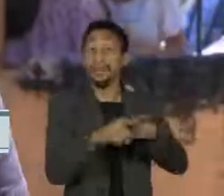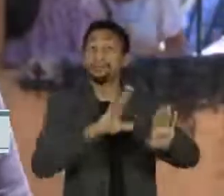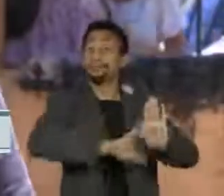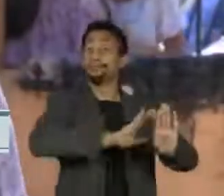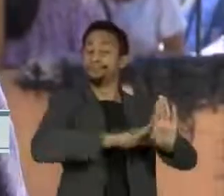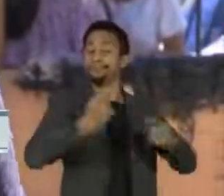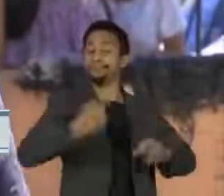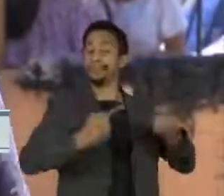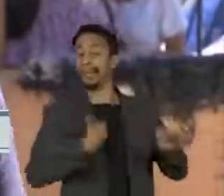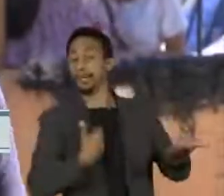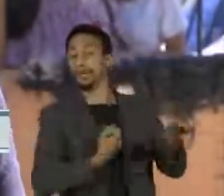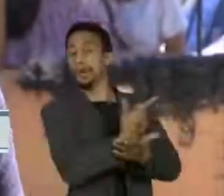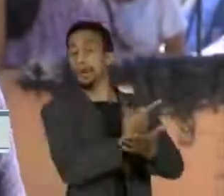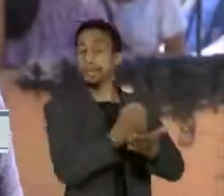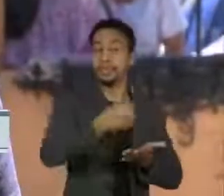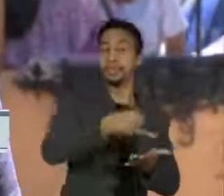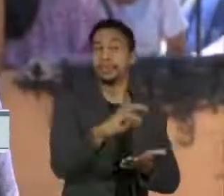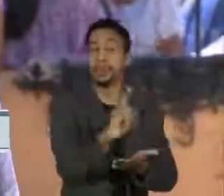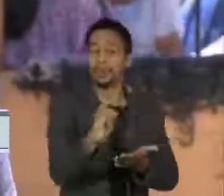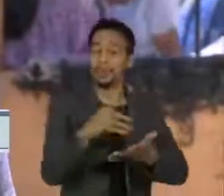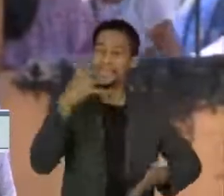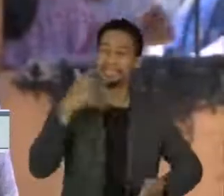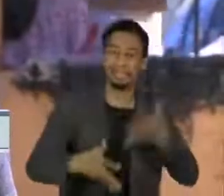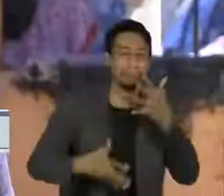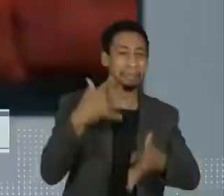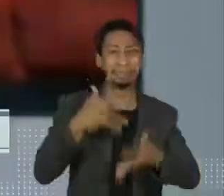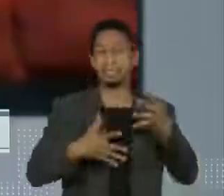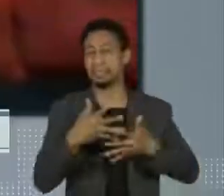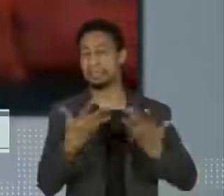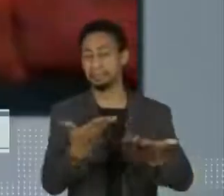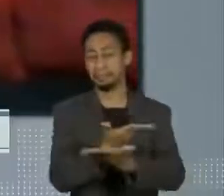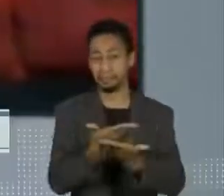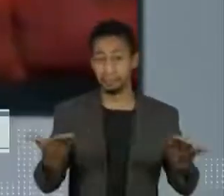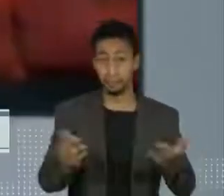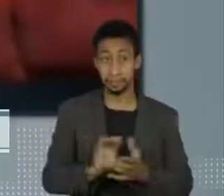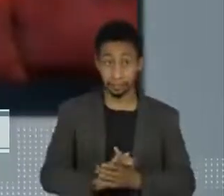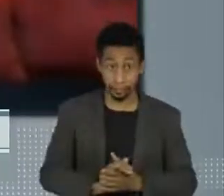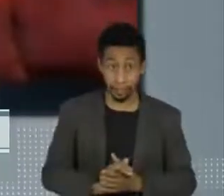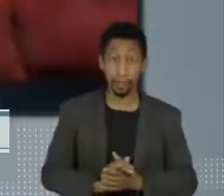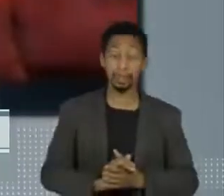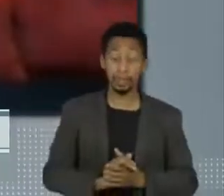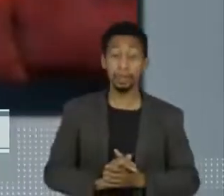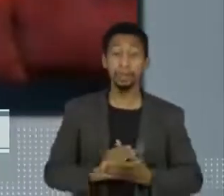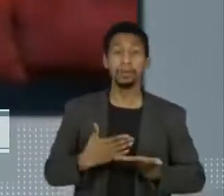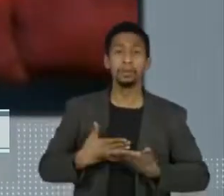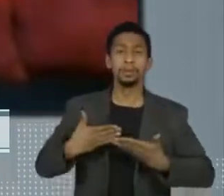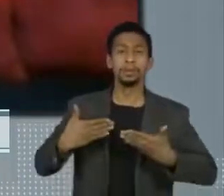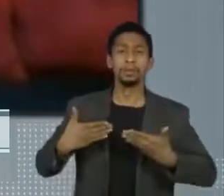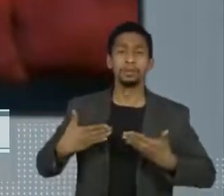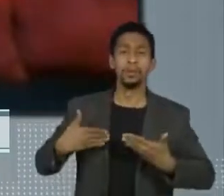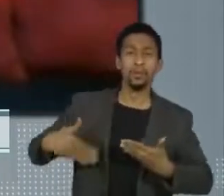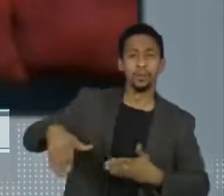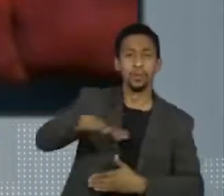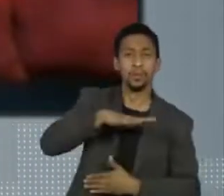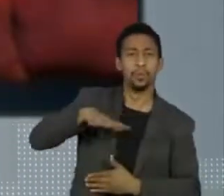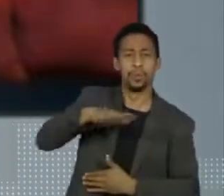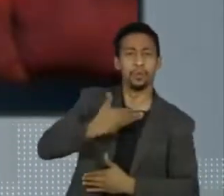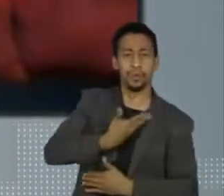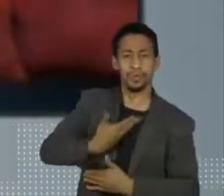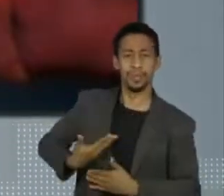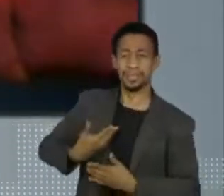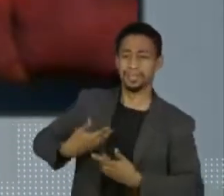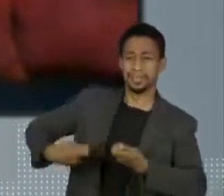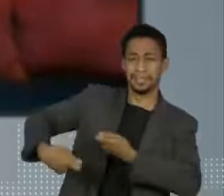imunizantes podem atrapalhar a intenção do público de se proteger. Os diferentes governos que nós tivemos, a